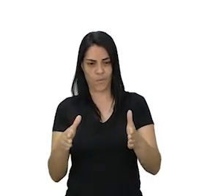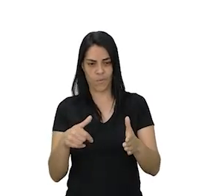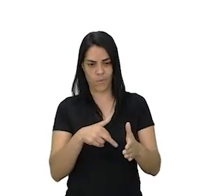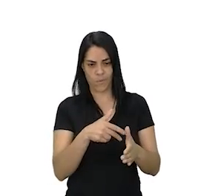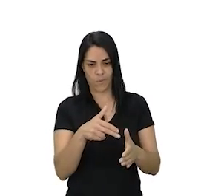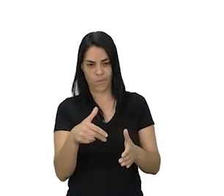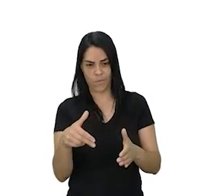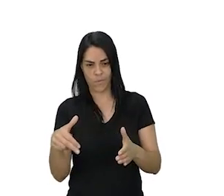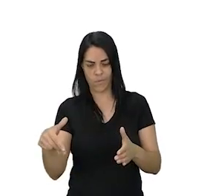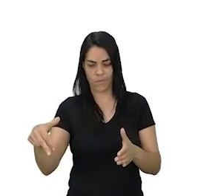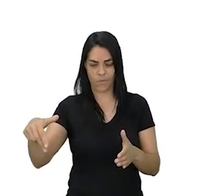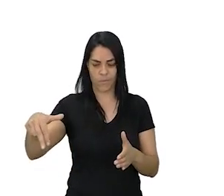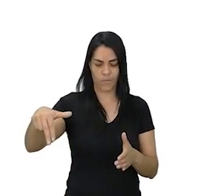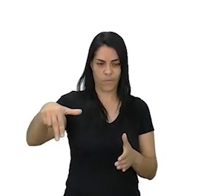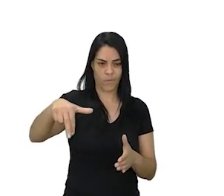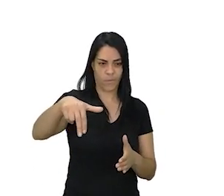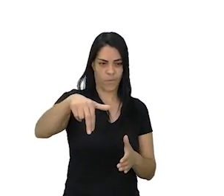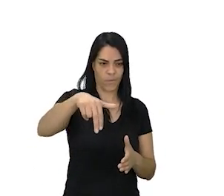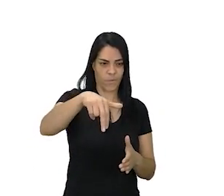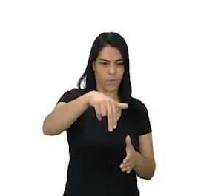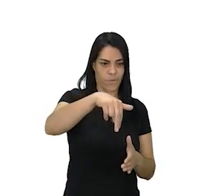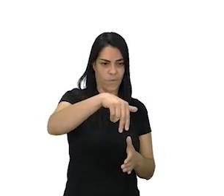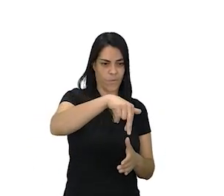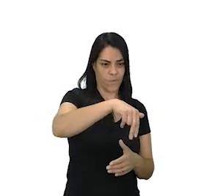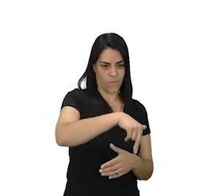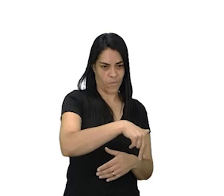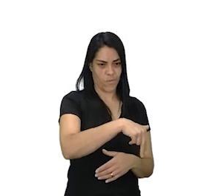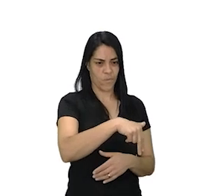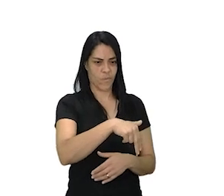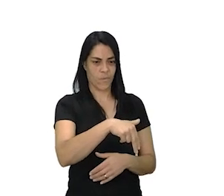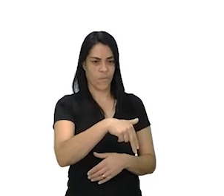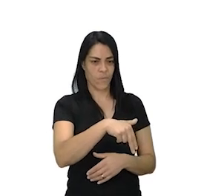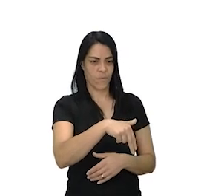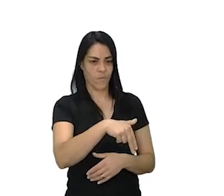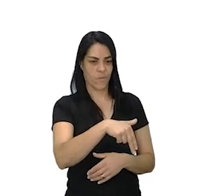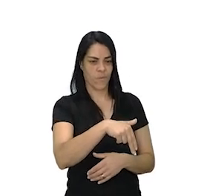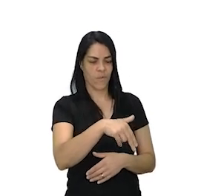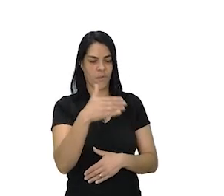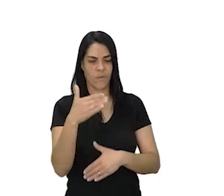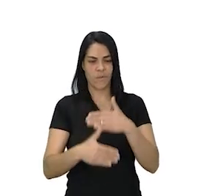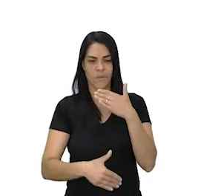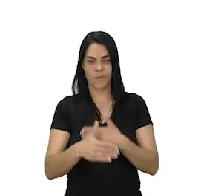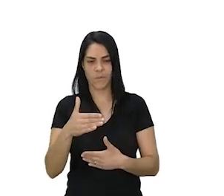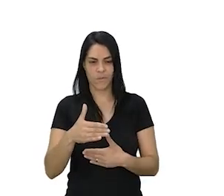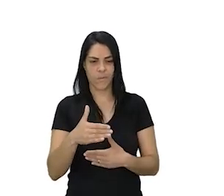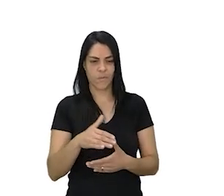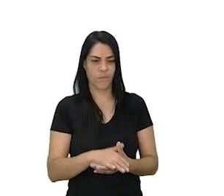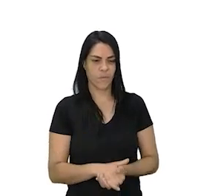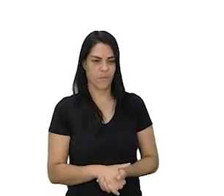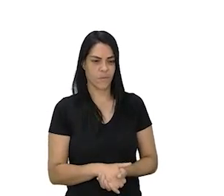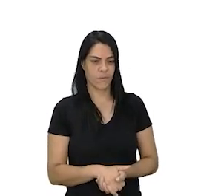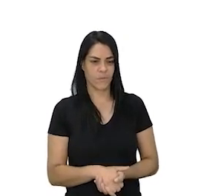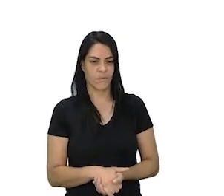à direita e logo em seguida à esquerda, passando em frente ao